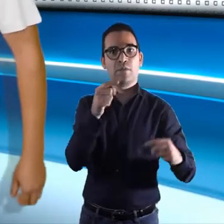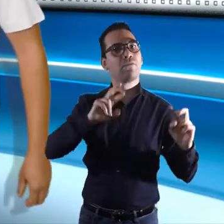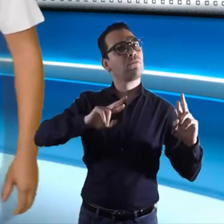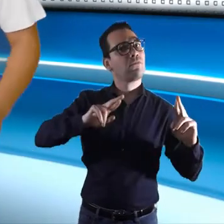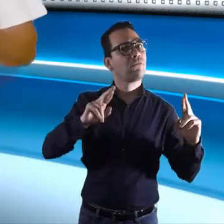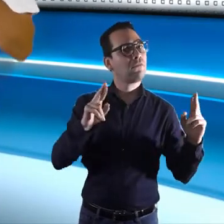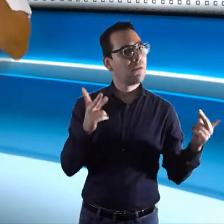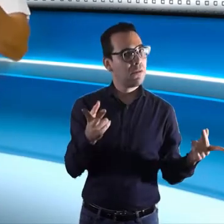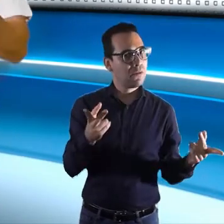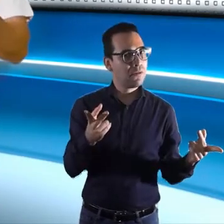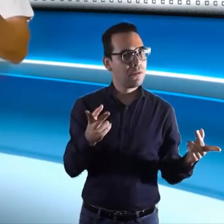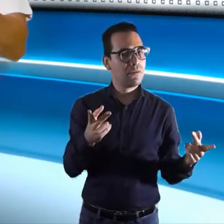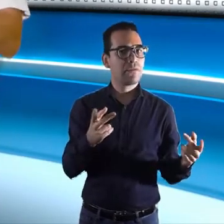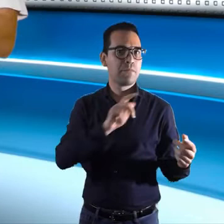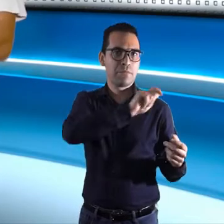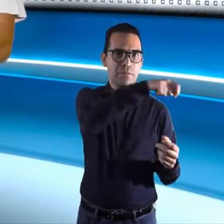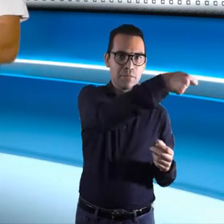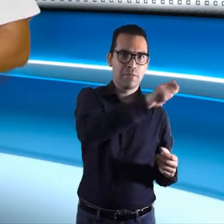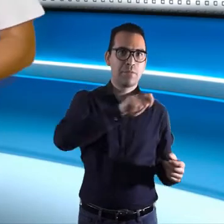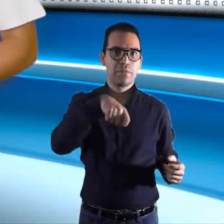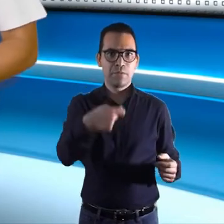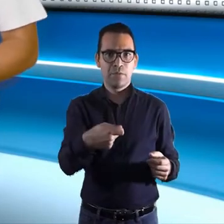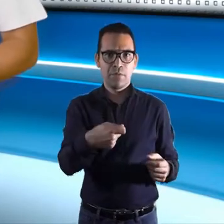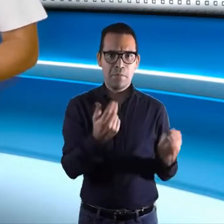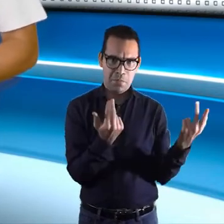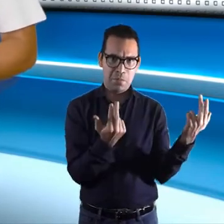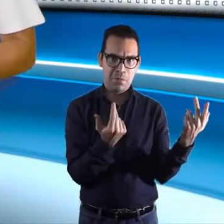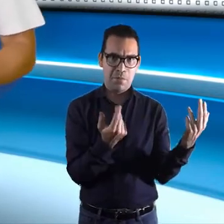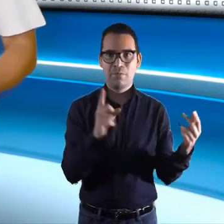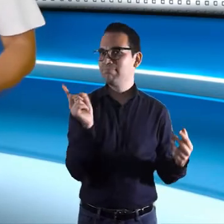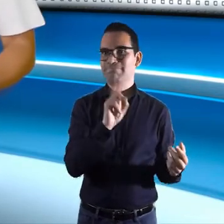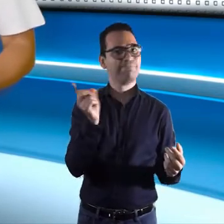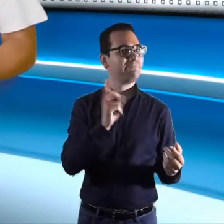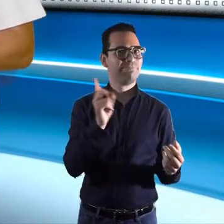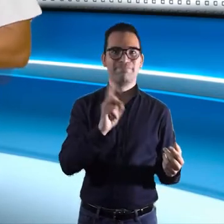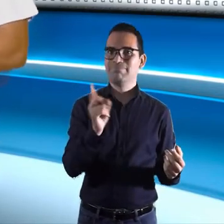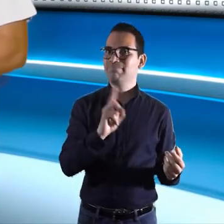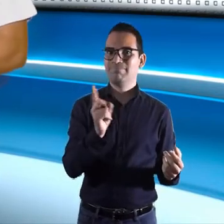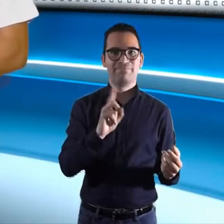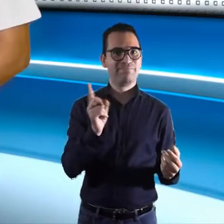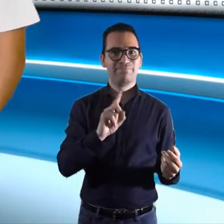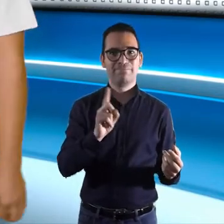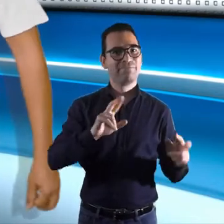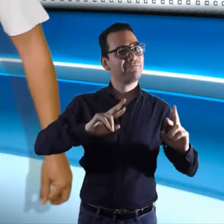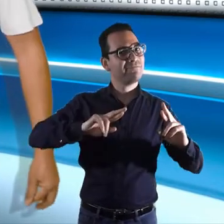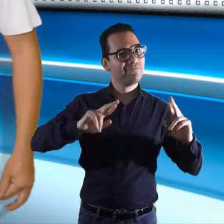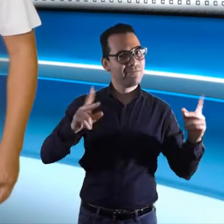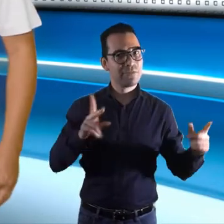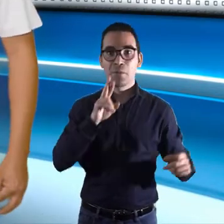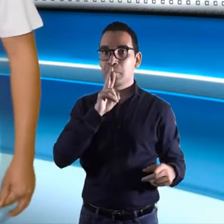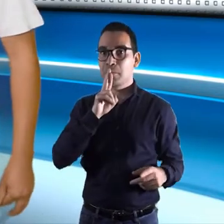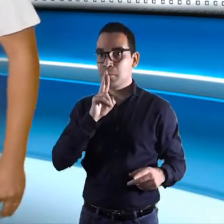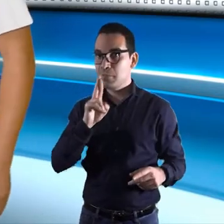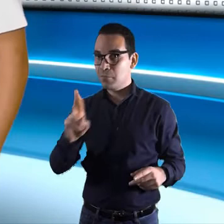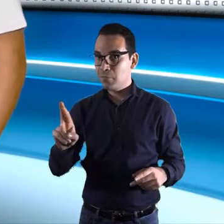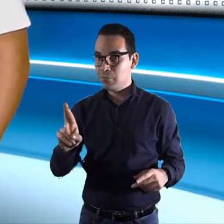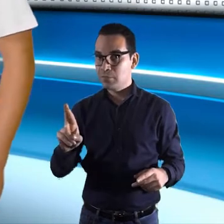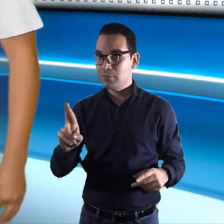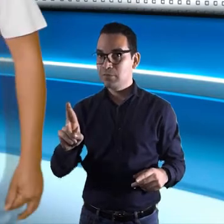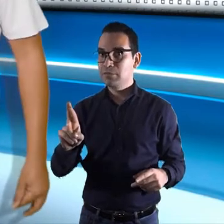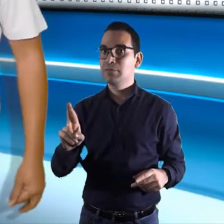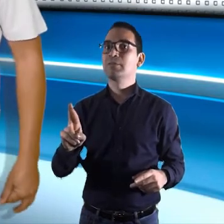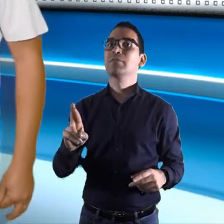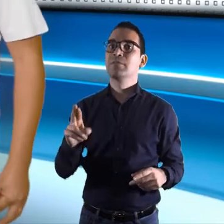fazer a pergunta: os sinais são iguais? Não. E quando a resposta é não,